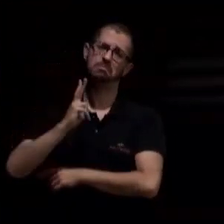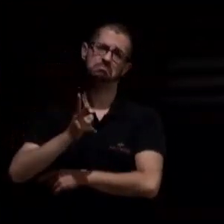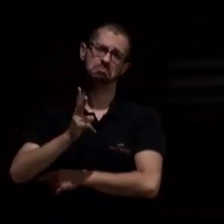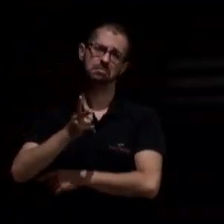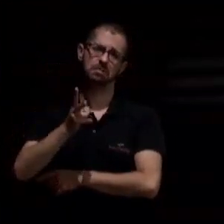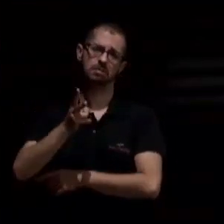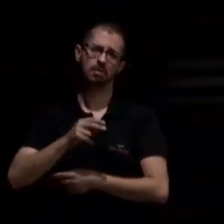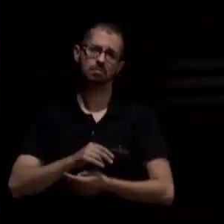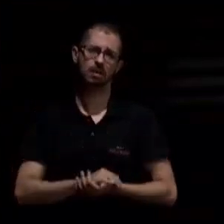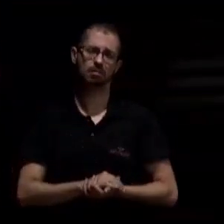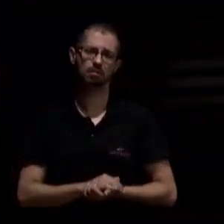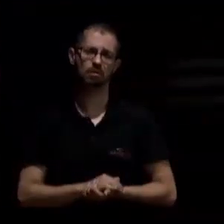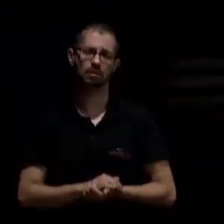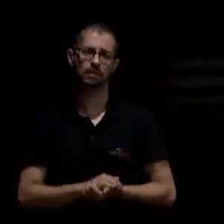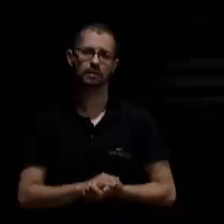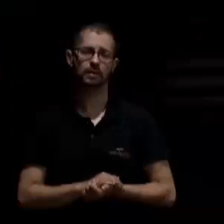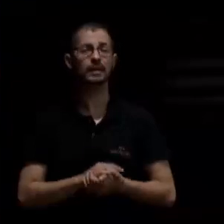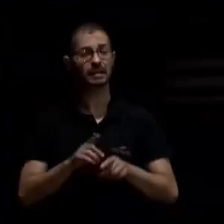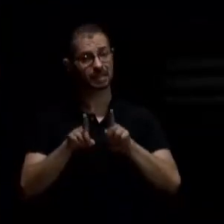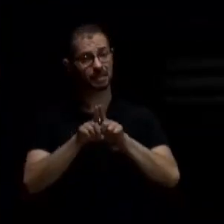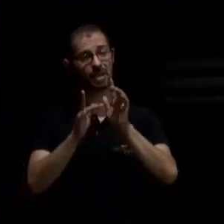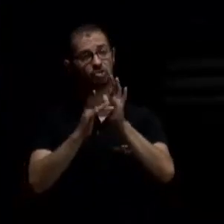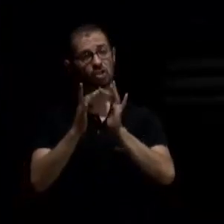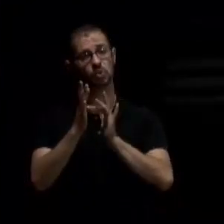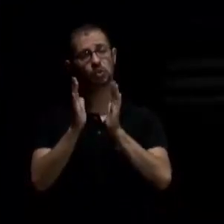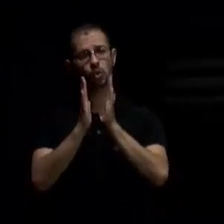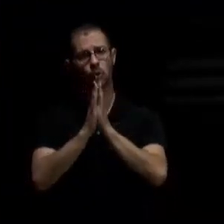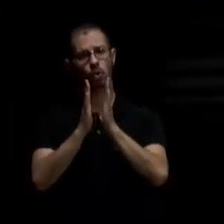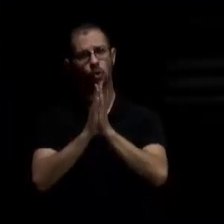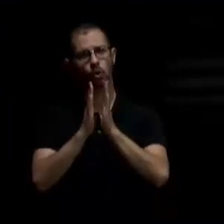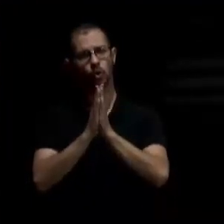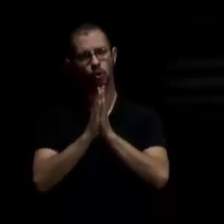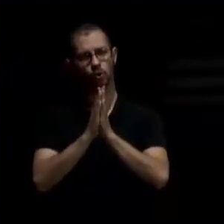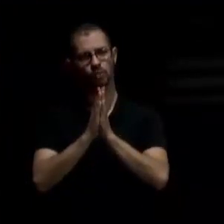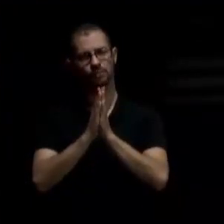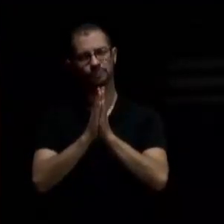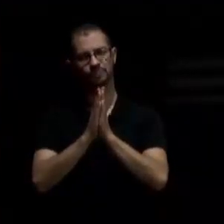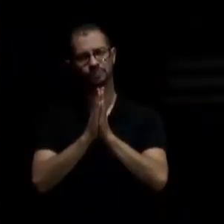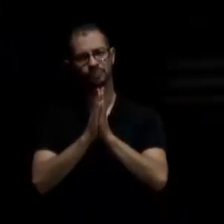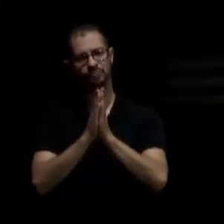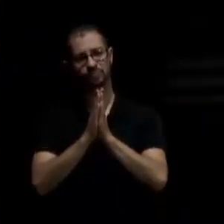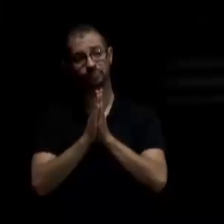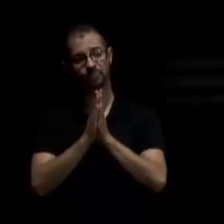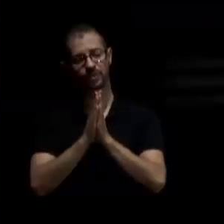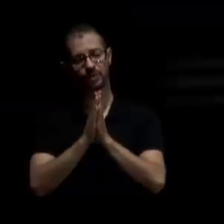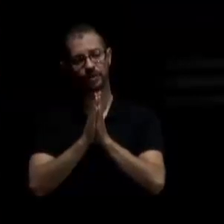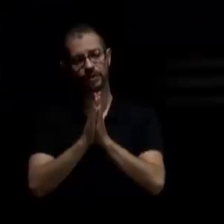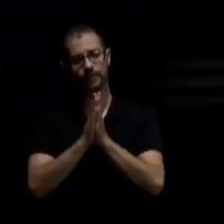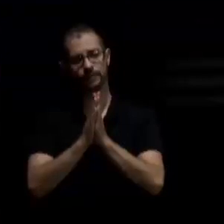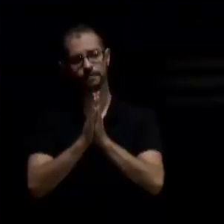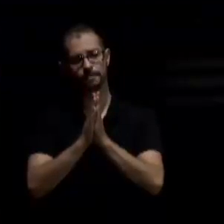E também ele orou quando ele estava naquele choque entre